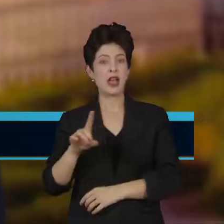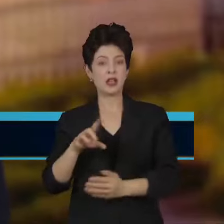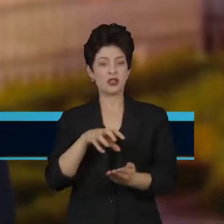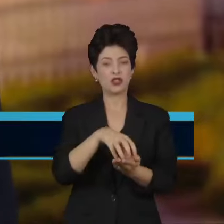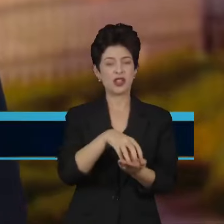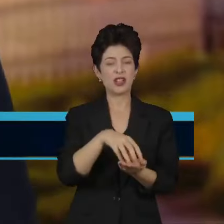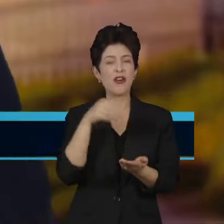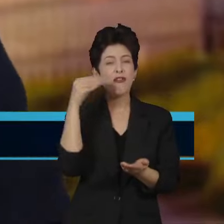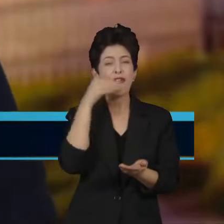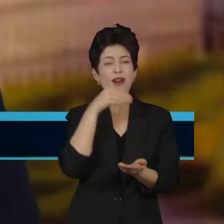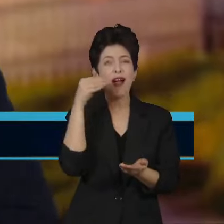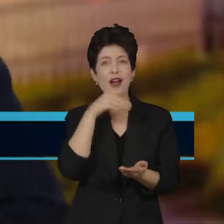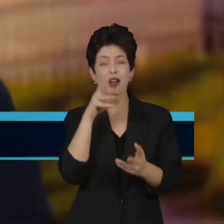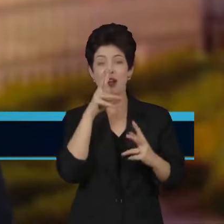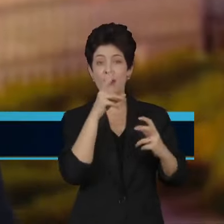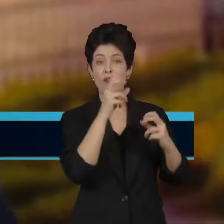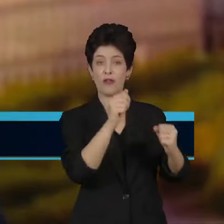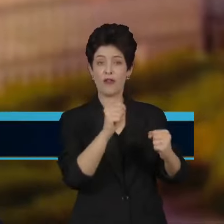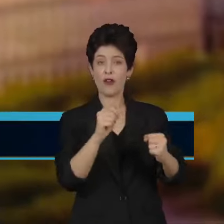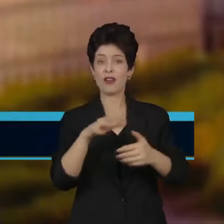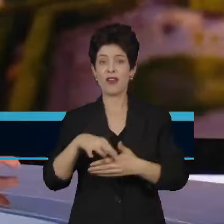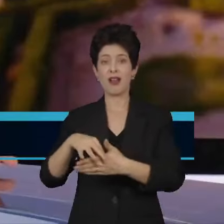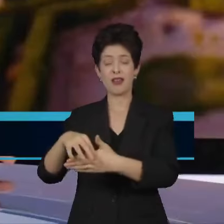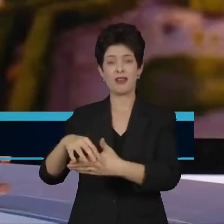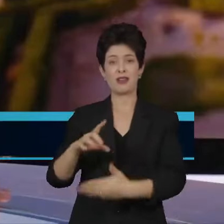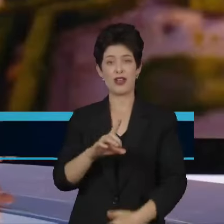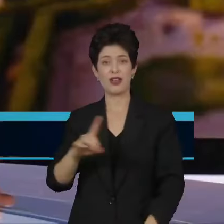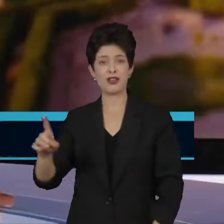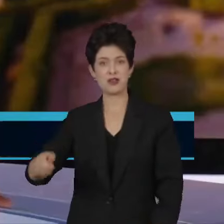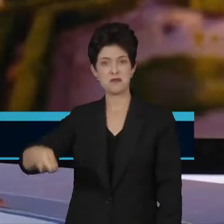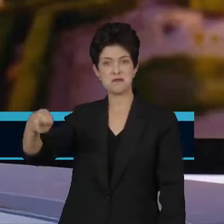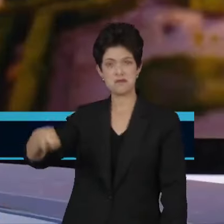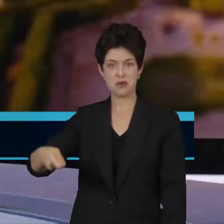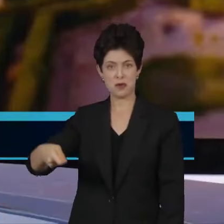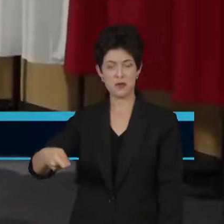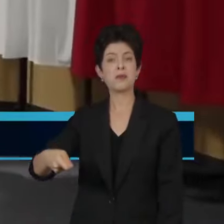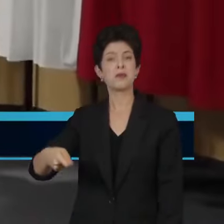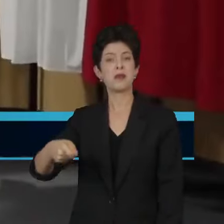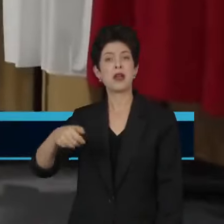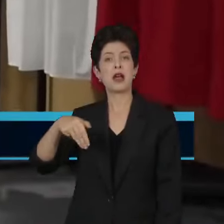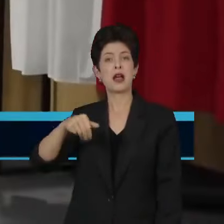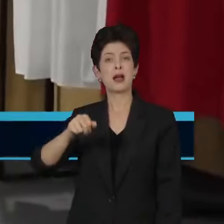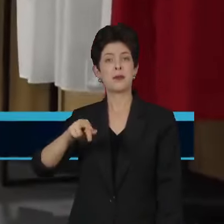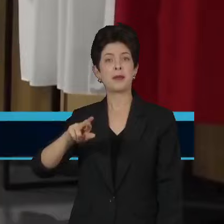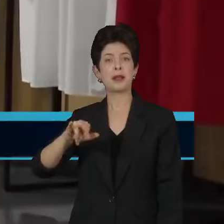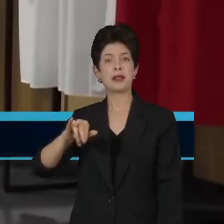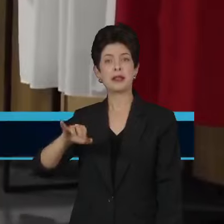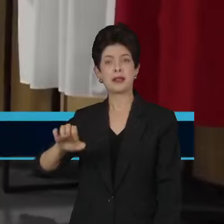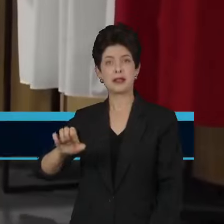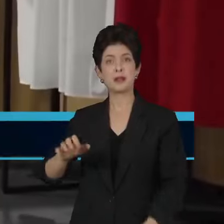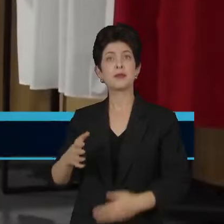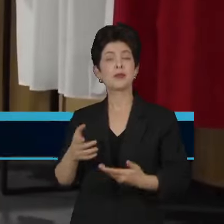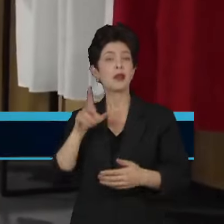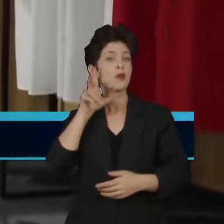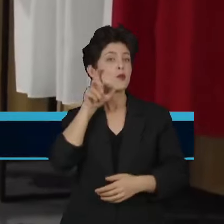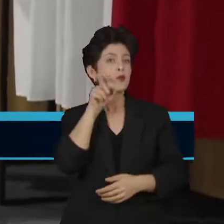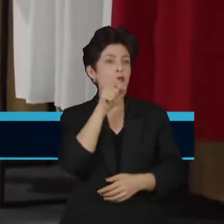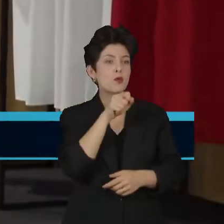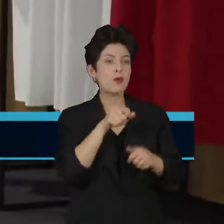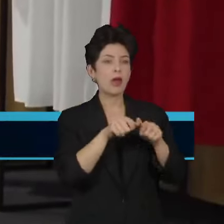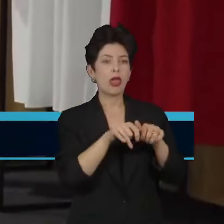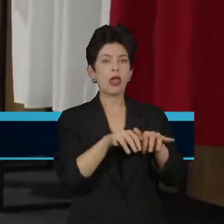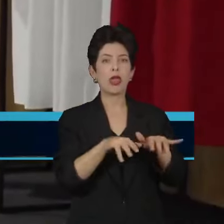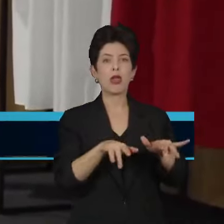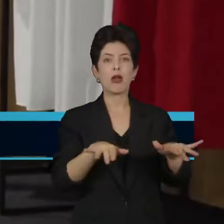Quem saiu fortalecida foi a líder da extrema-direita na França, Marine Le Pen. Diante disso, Emmanuel Macron dissolveu o parlamento